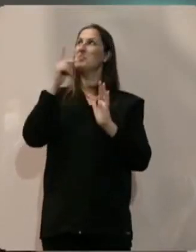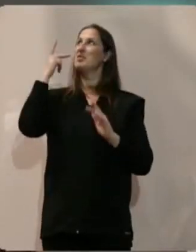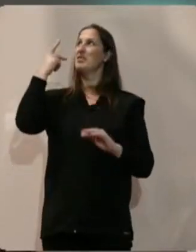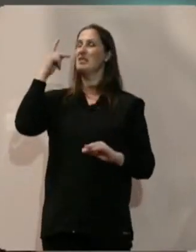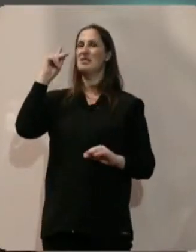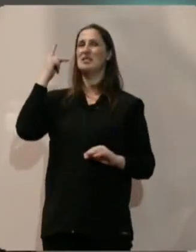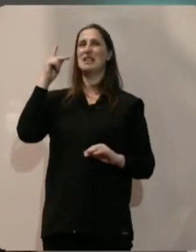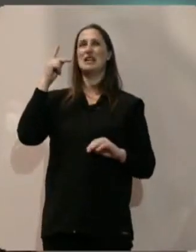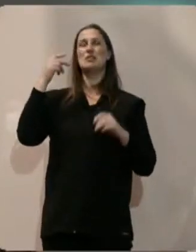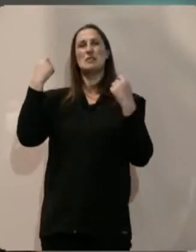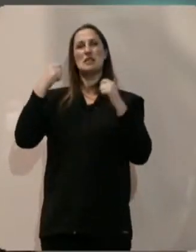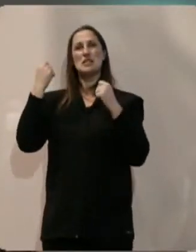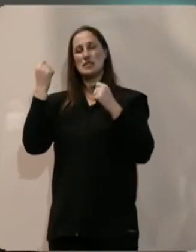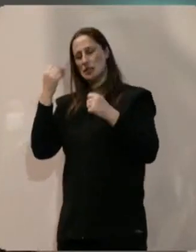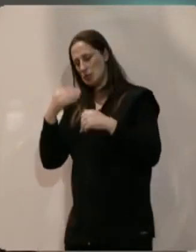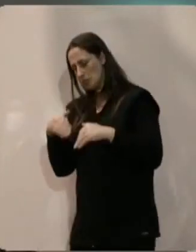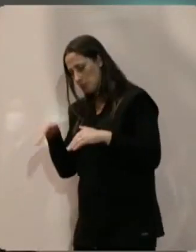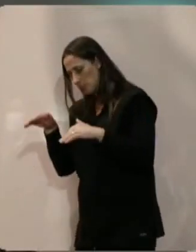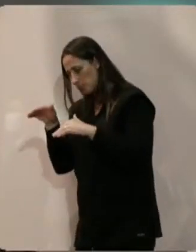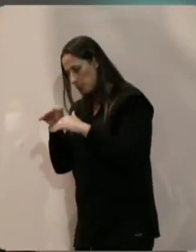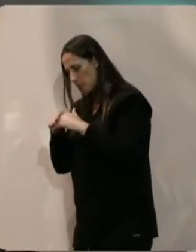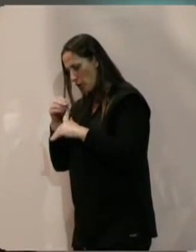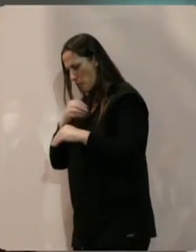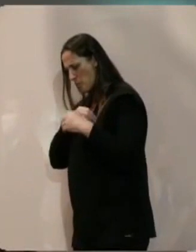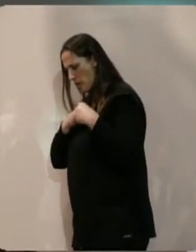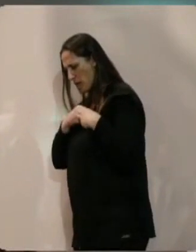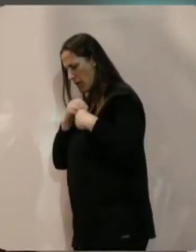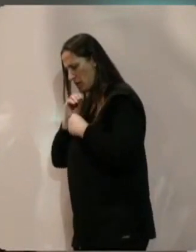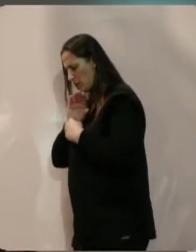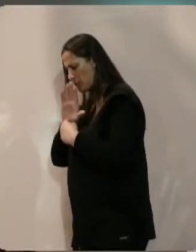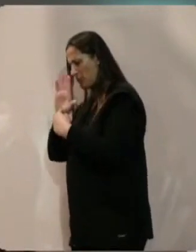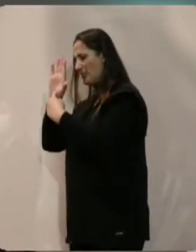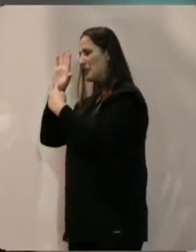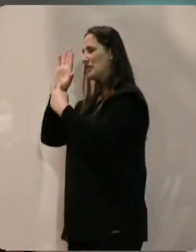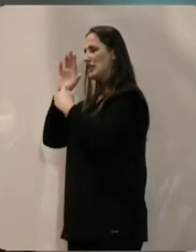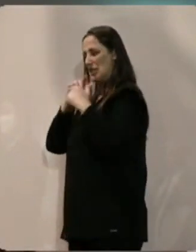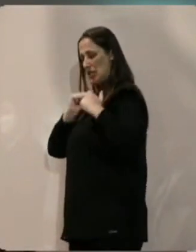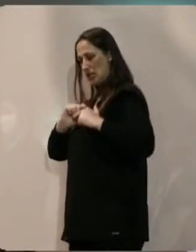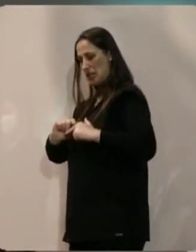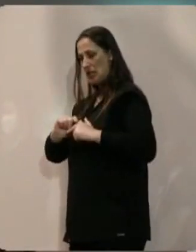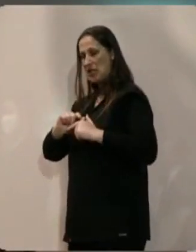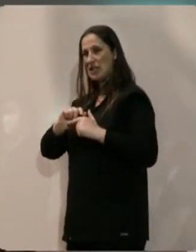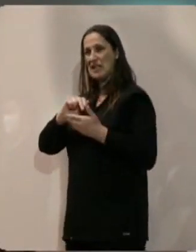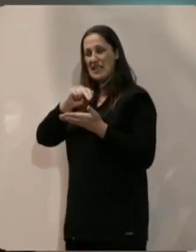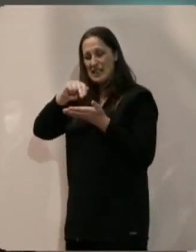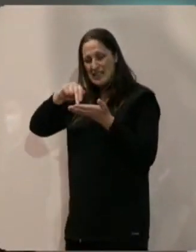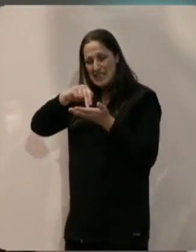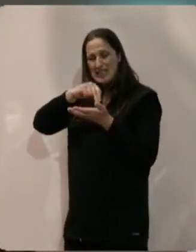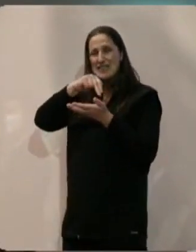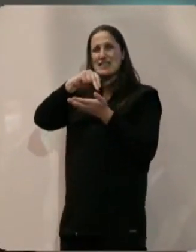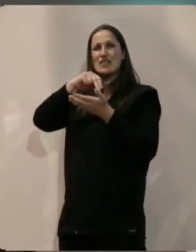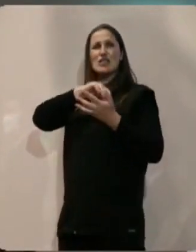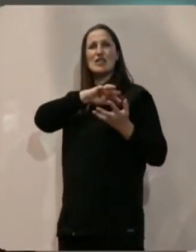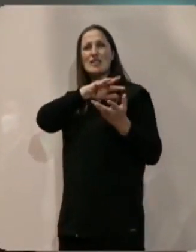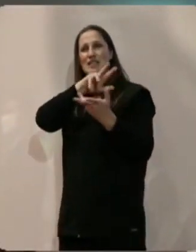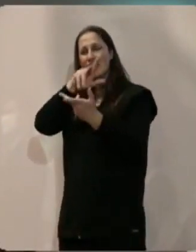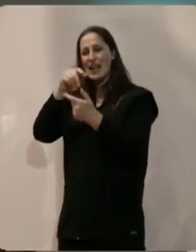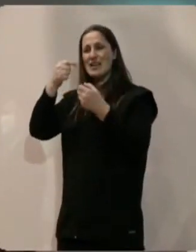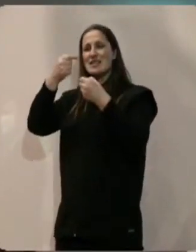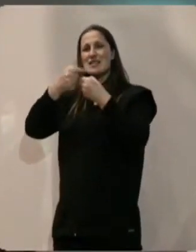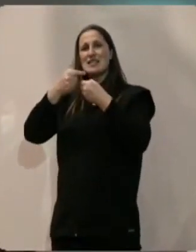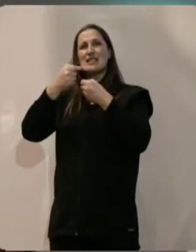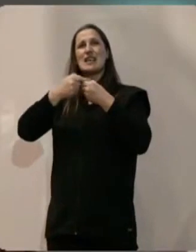orar, colocar os seus pecados pessoais diante dele, mas da nação, da terra, da cidade,